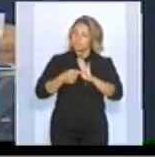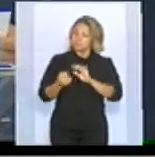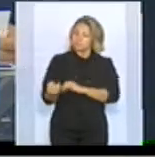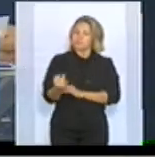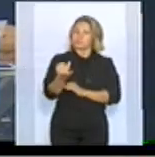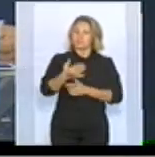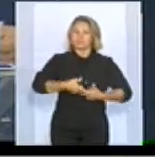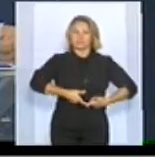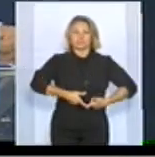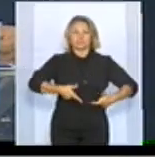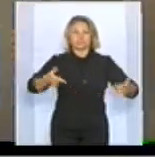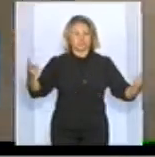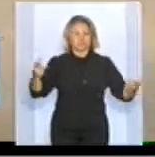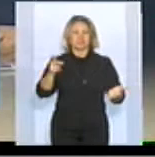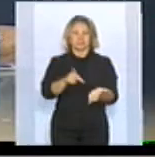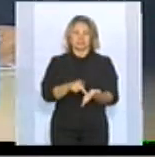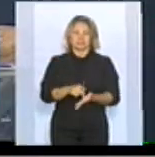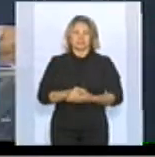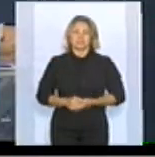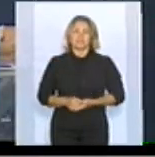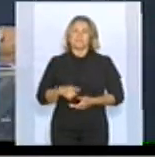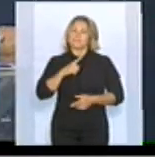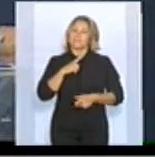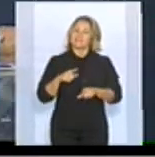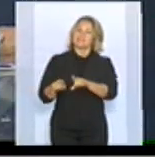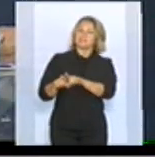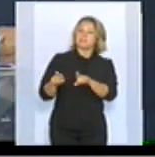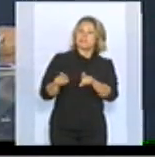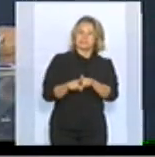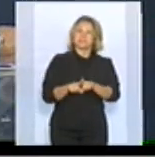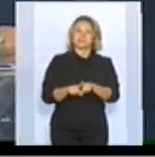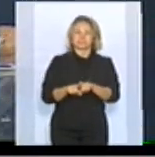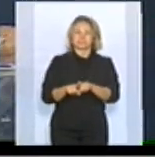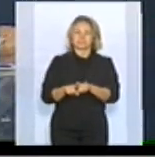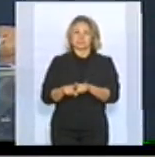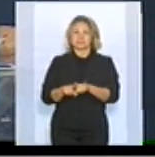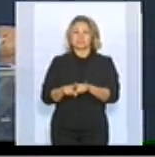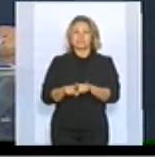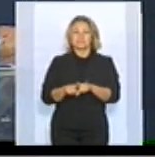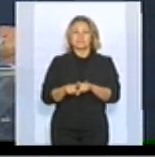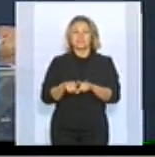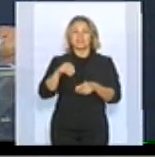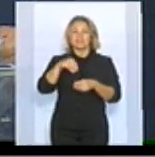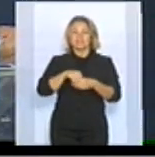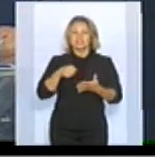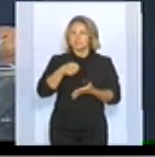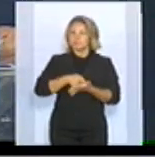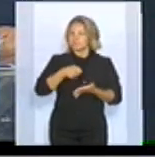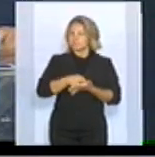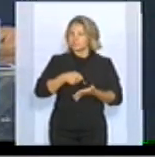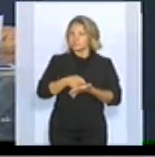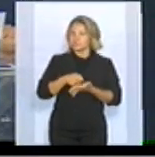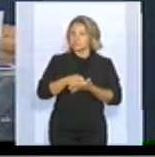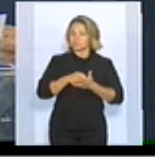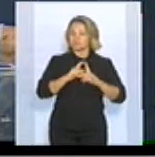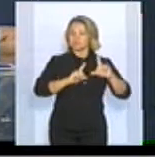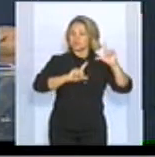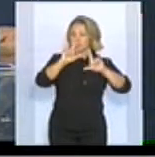veiculações. Há também, no âmbito do cumprimento das obrigações de veiculação de